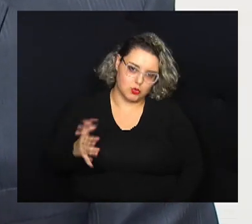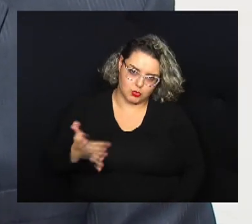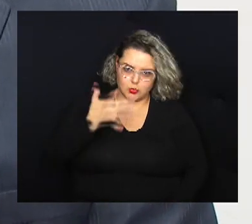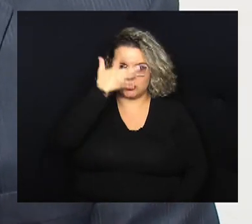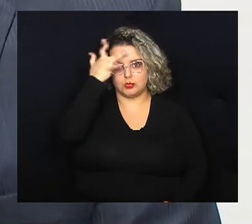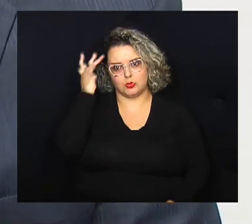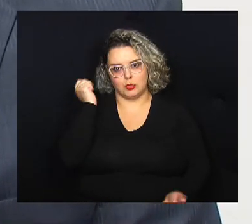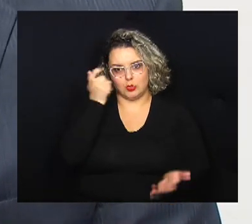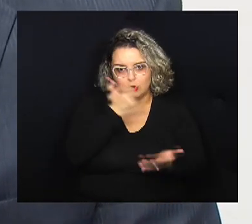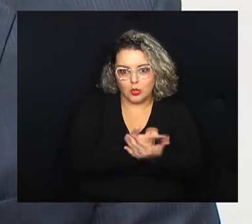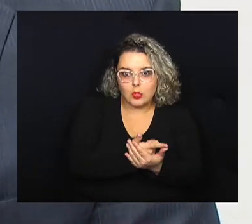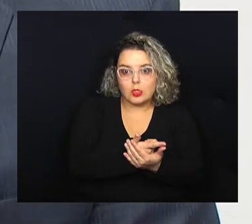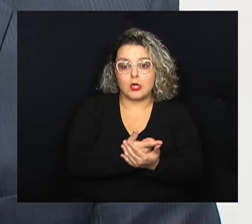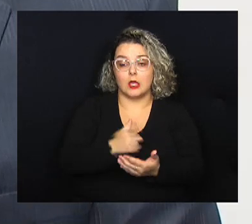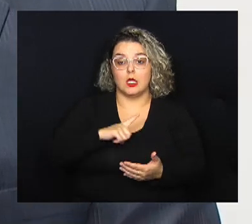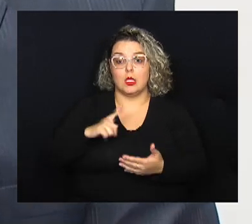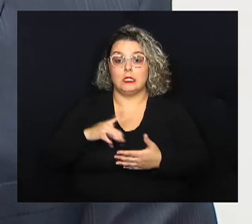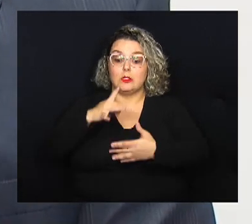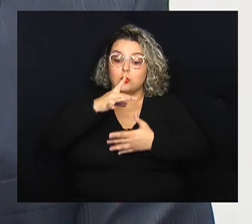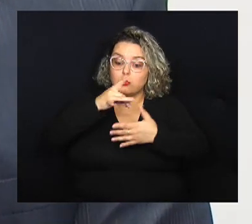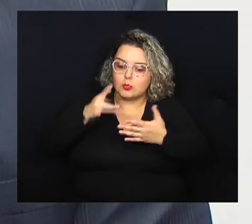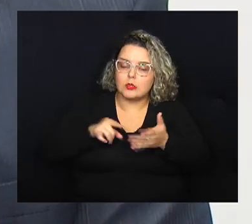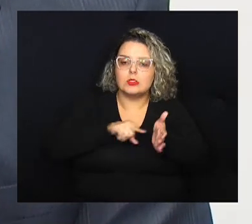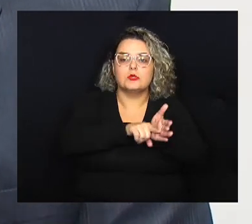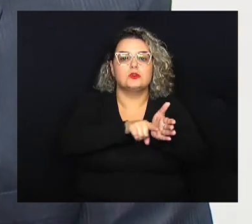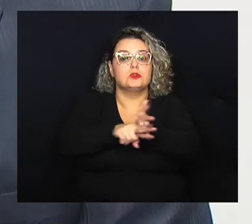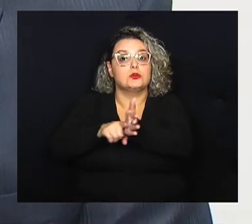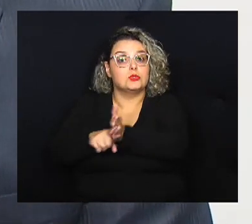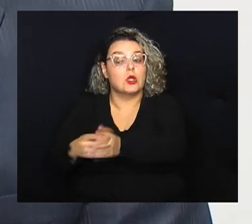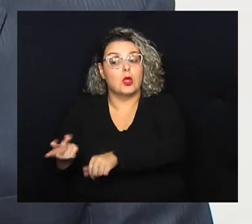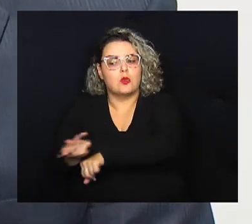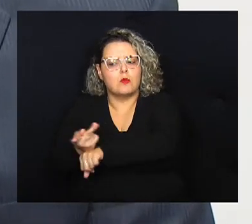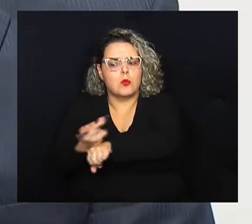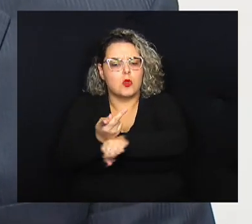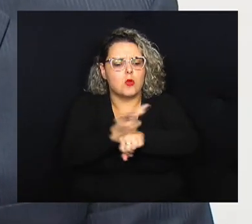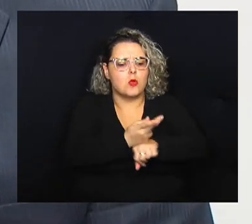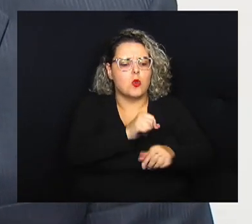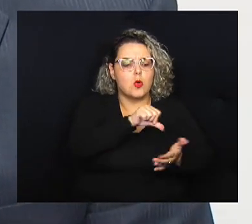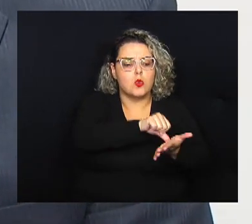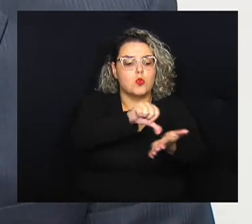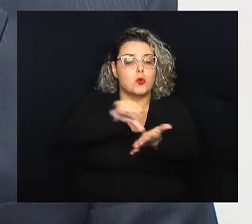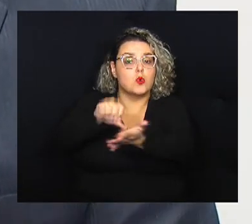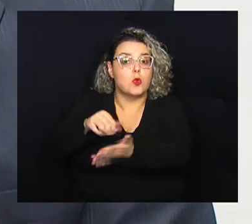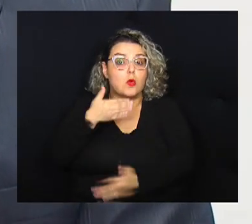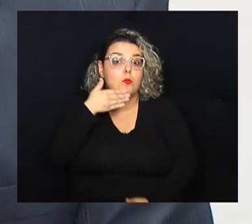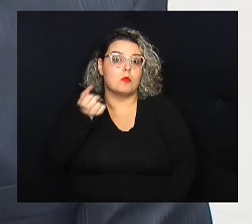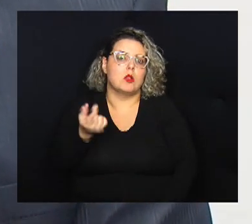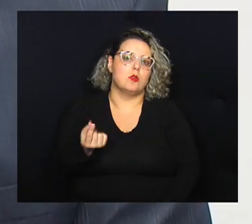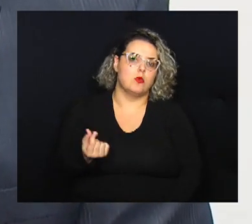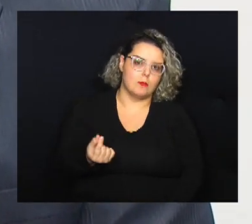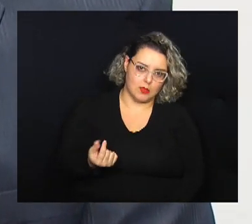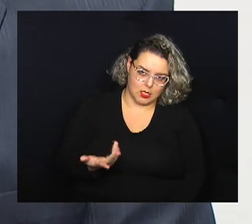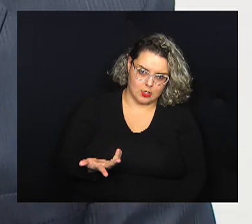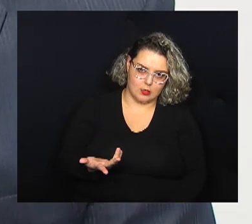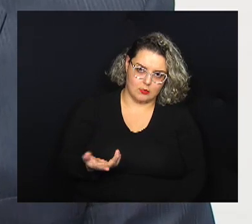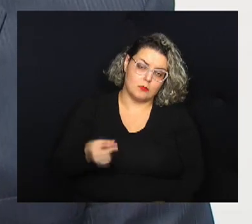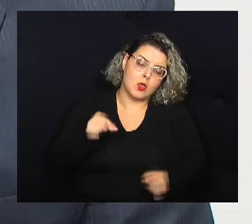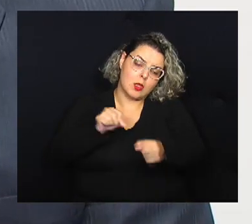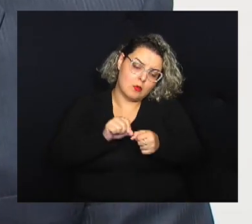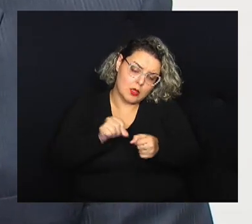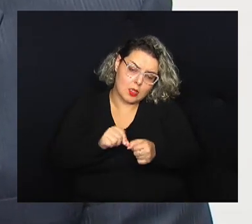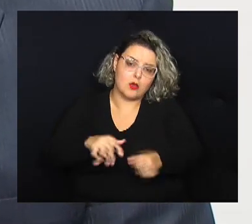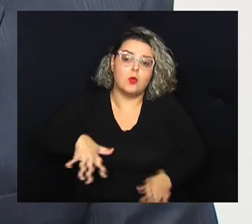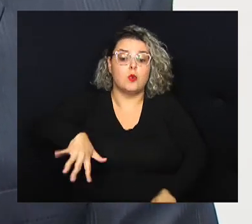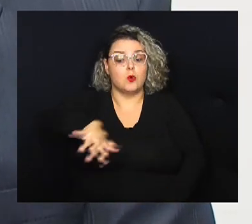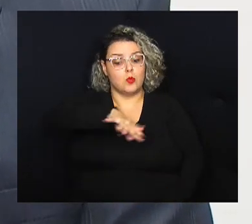passar a ter um critério de pesquisa e buscar o estabelecimento que apresenta o melhor preço, ele acaba fazendo com que o mercado